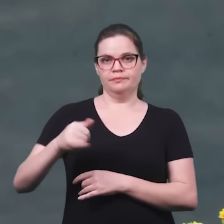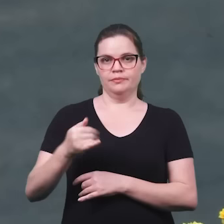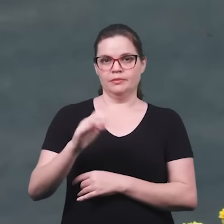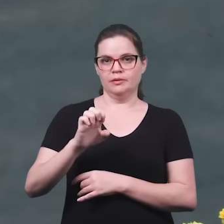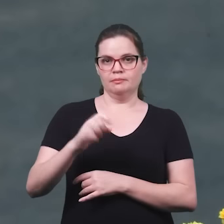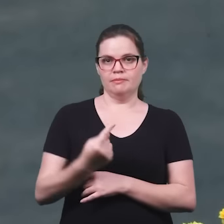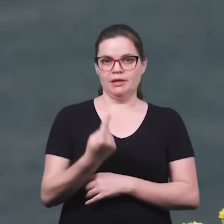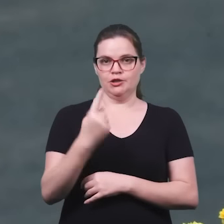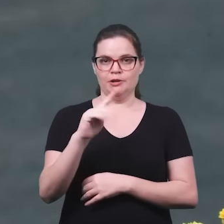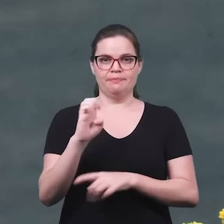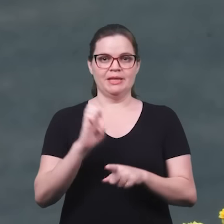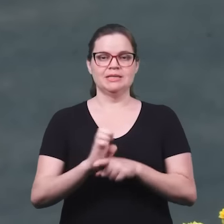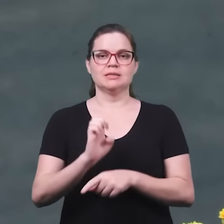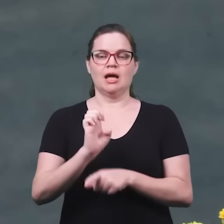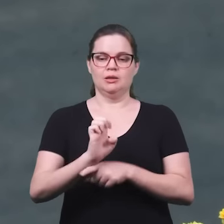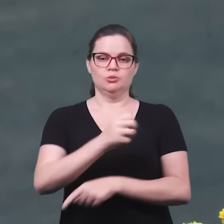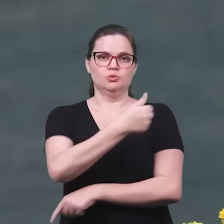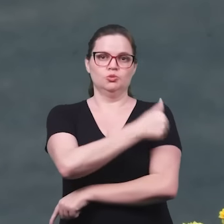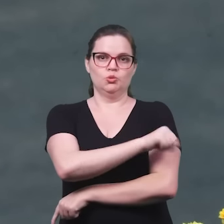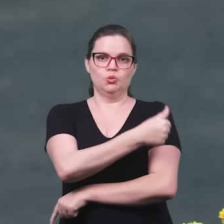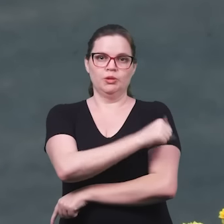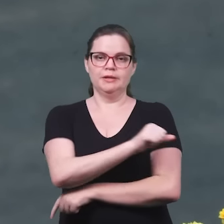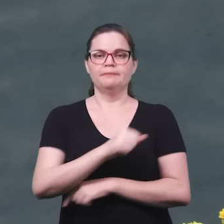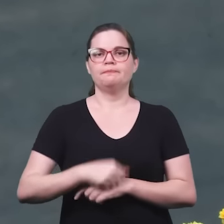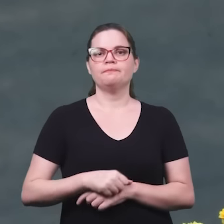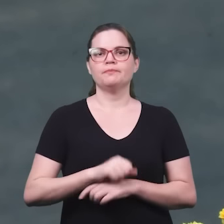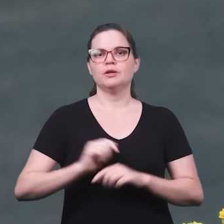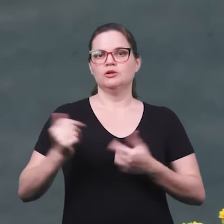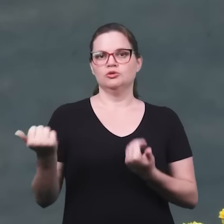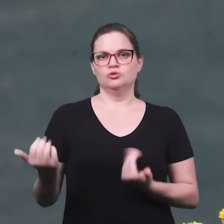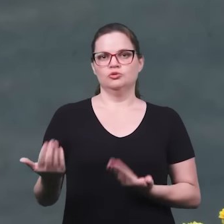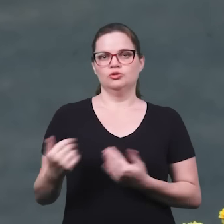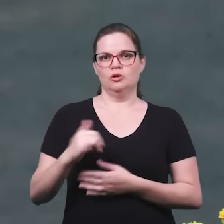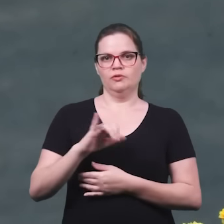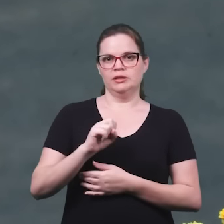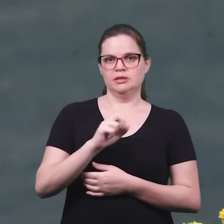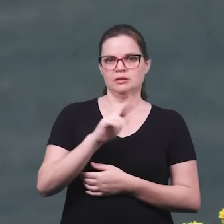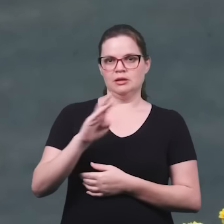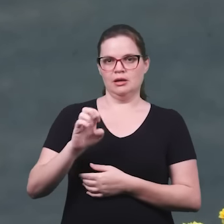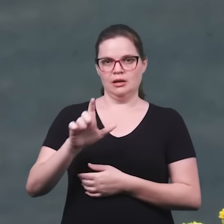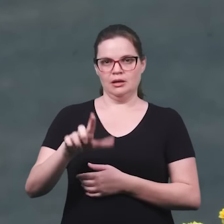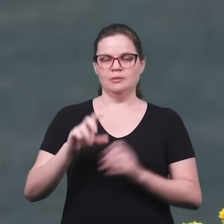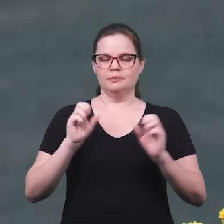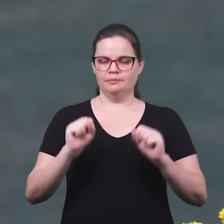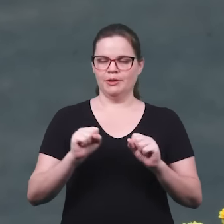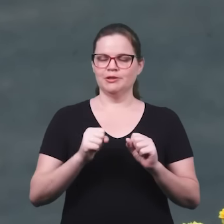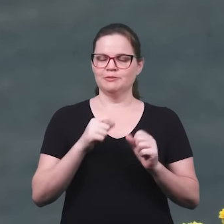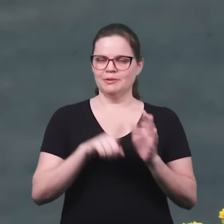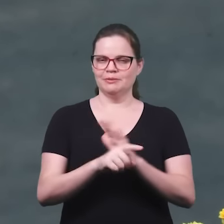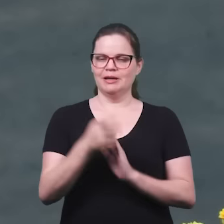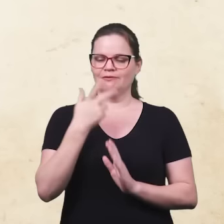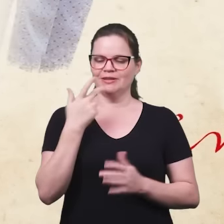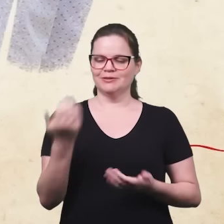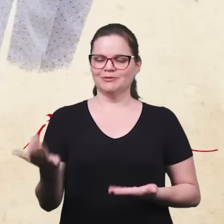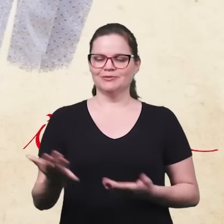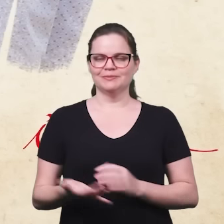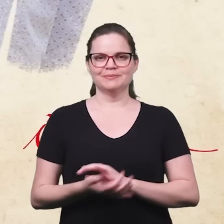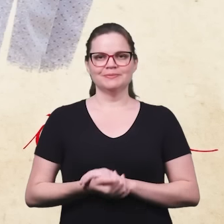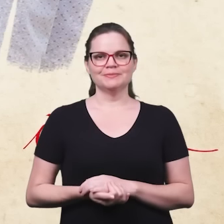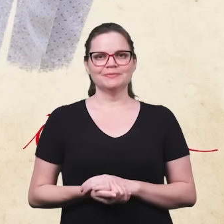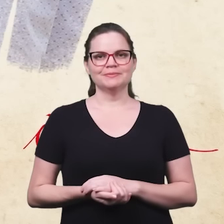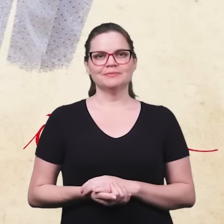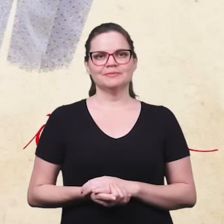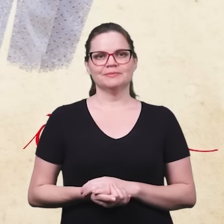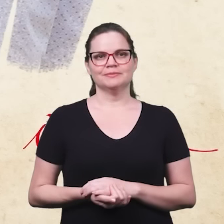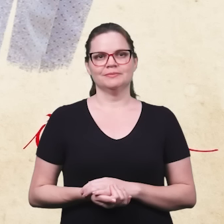do Rio de Janeiro, o jovem Israel Mates, e ele tem uma pergunta para fazer. Fala, jovem.